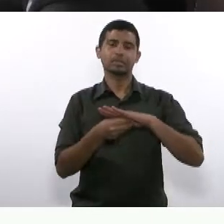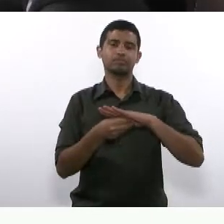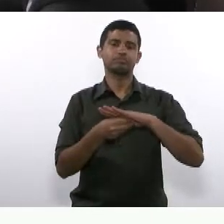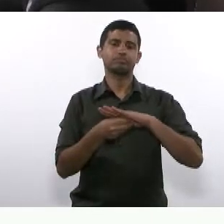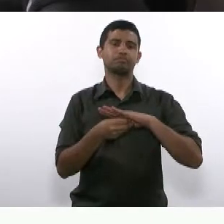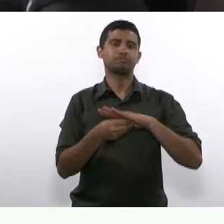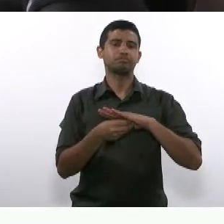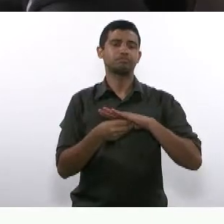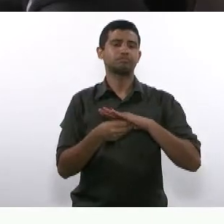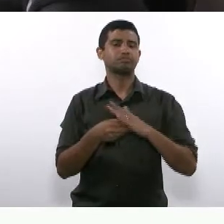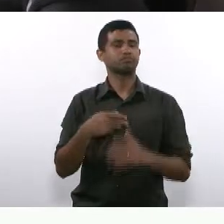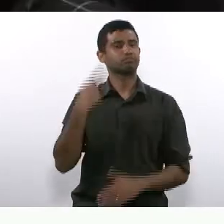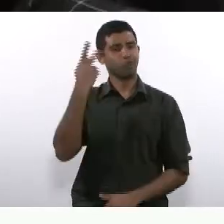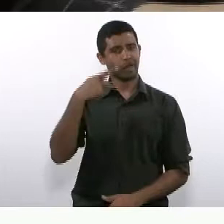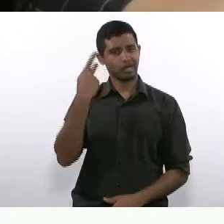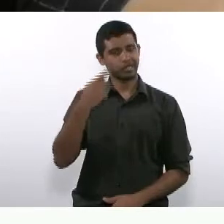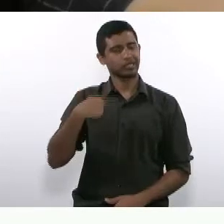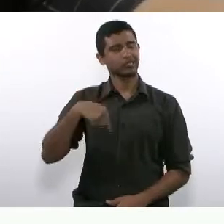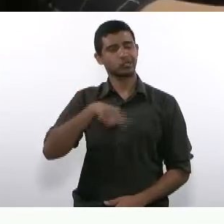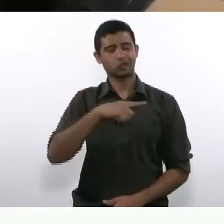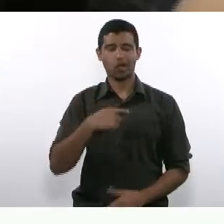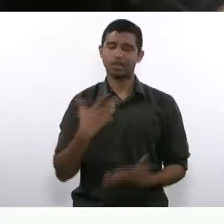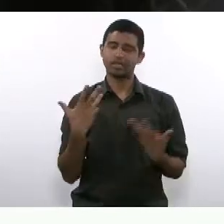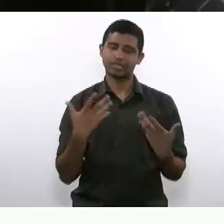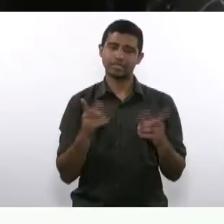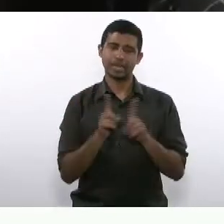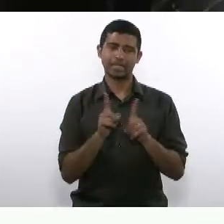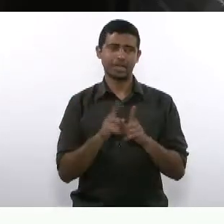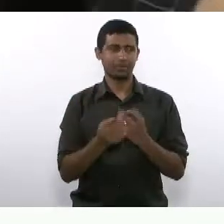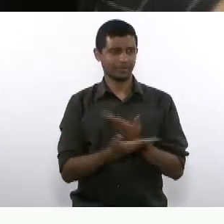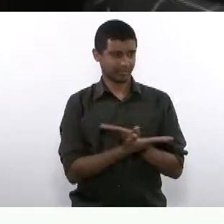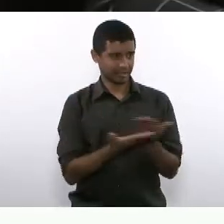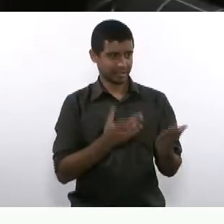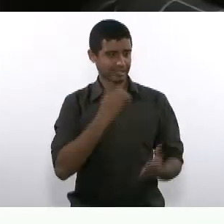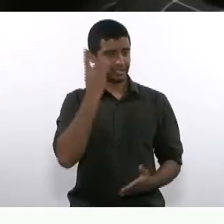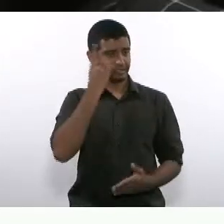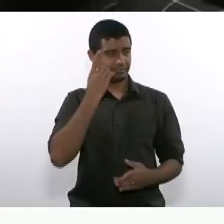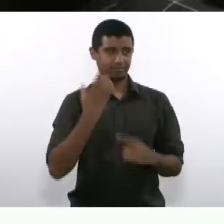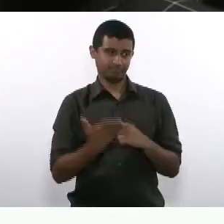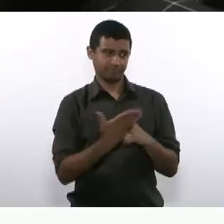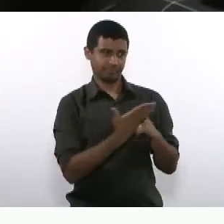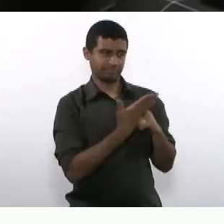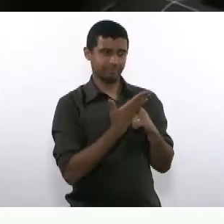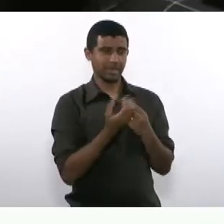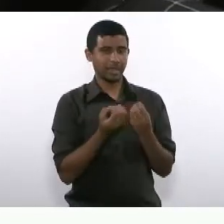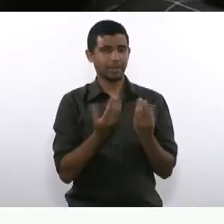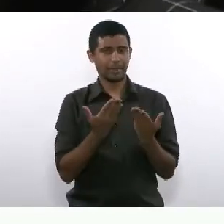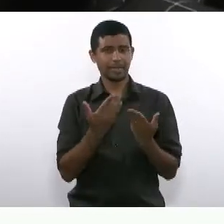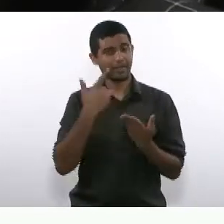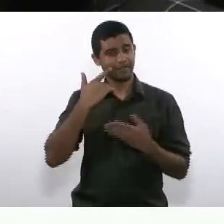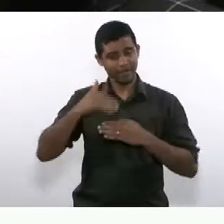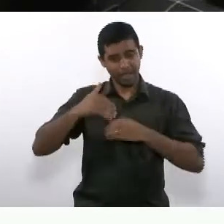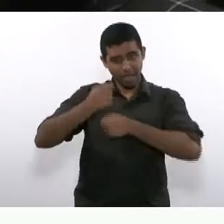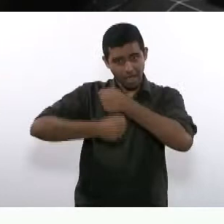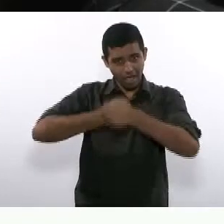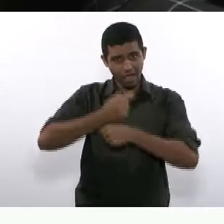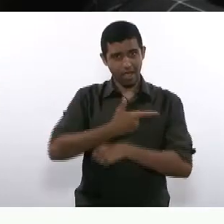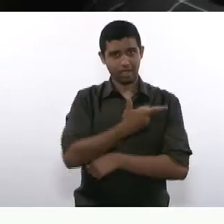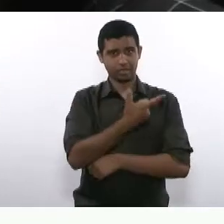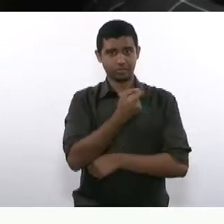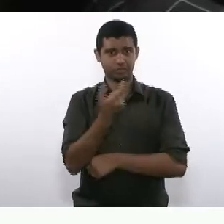e gostaríamos também de contar com a ajuda dos respectivos deputados para ver se em 2020 nós